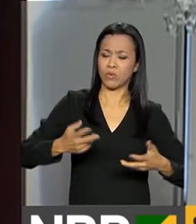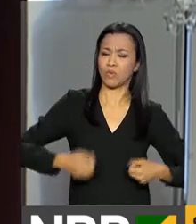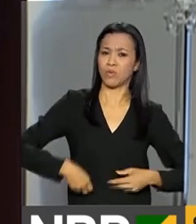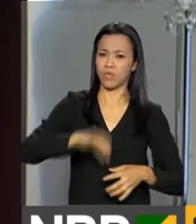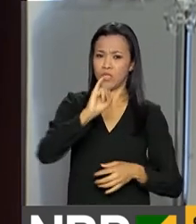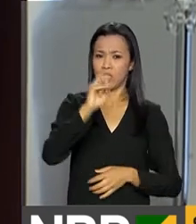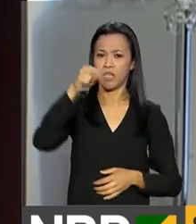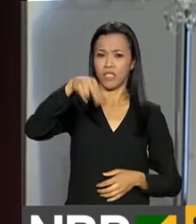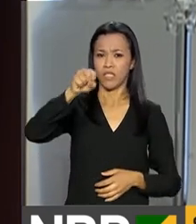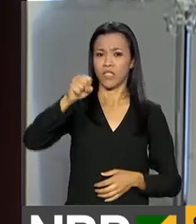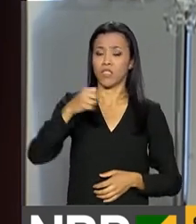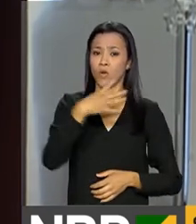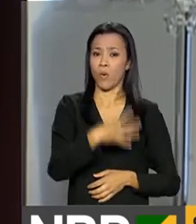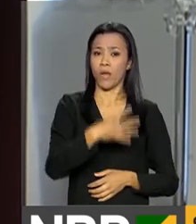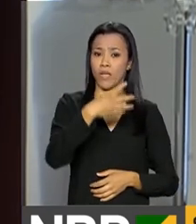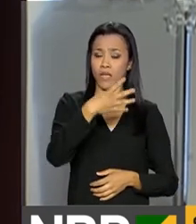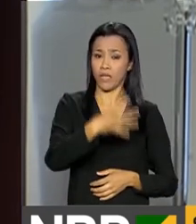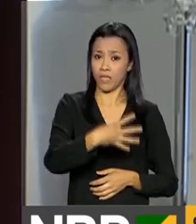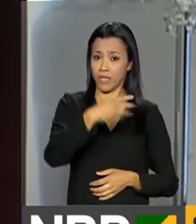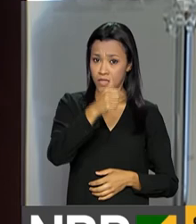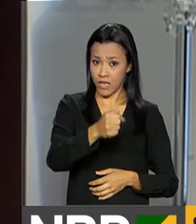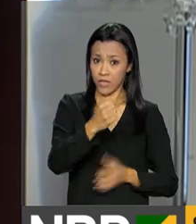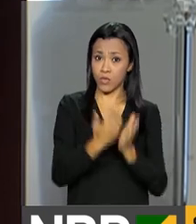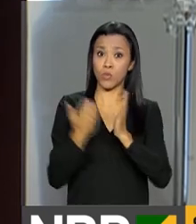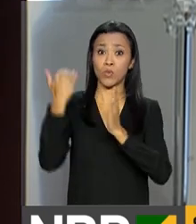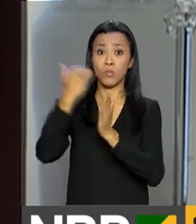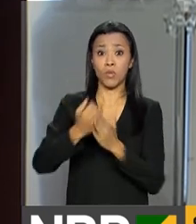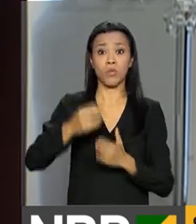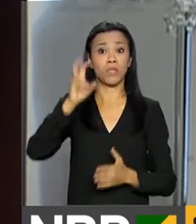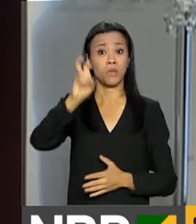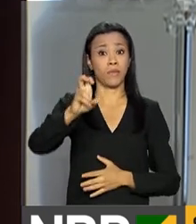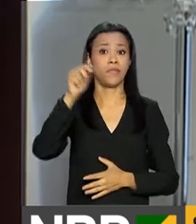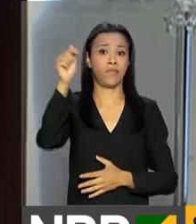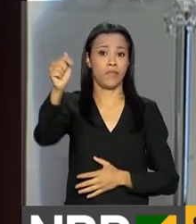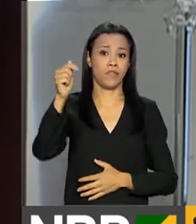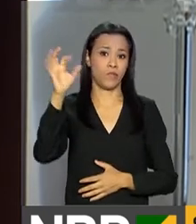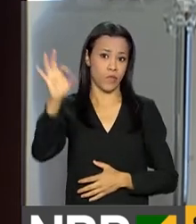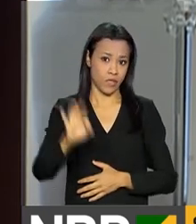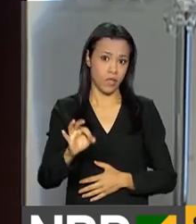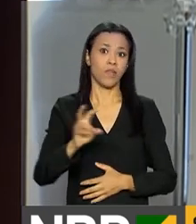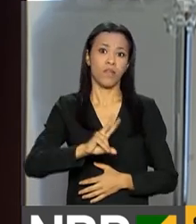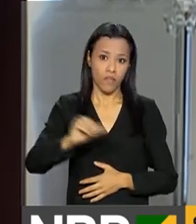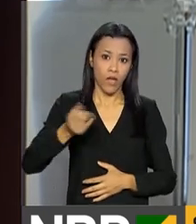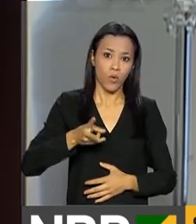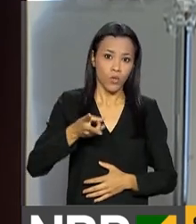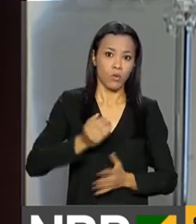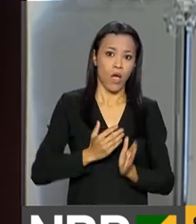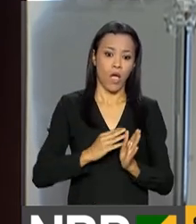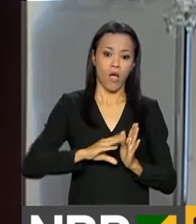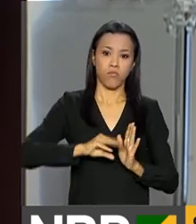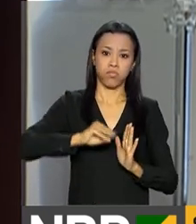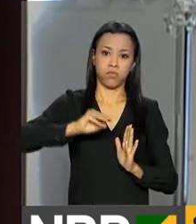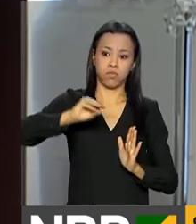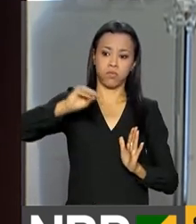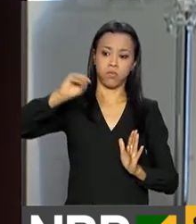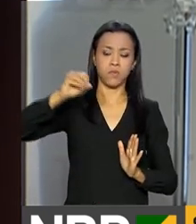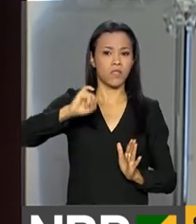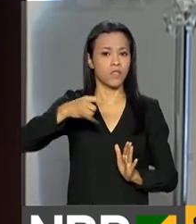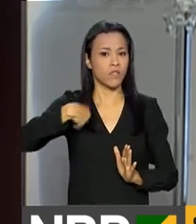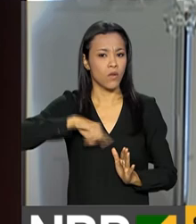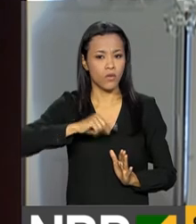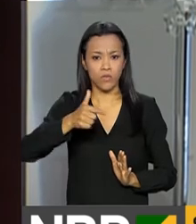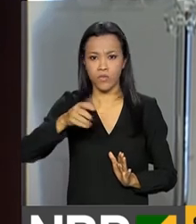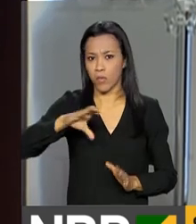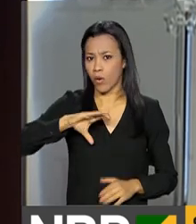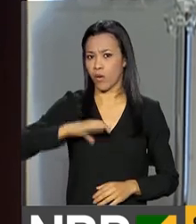obrigatórios subiram de 47% para 57% dos gastos totais. E vão continuar crescendo se nós não tivermos